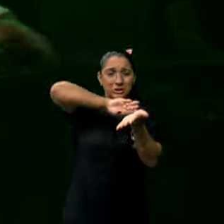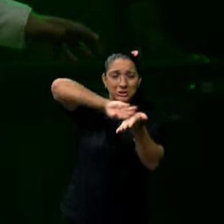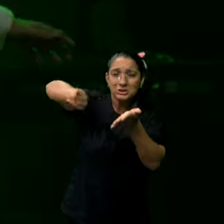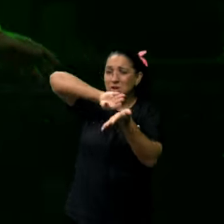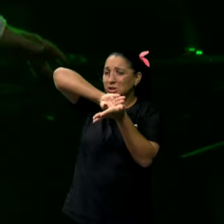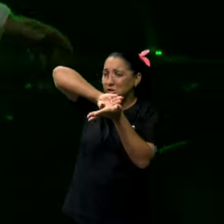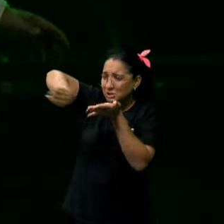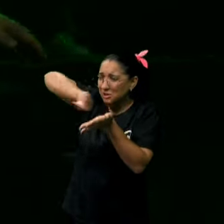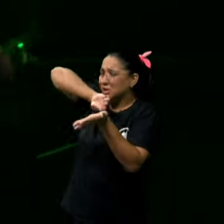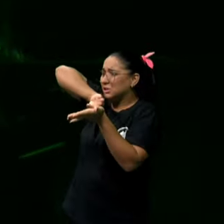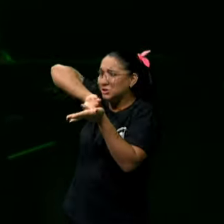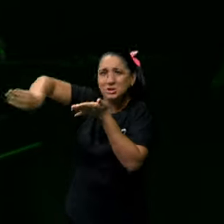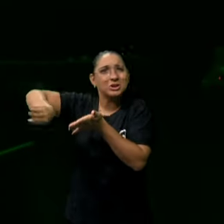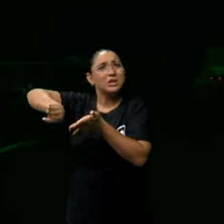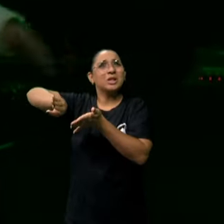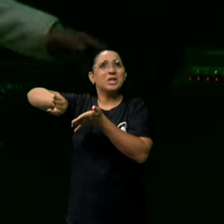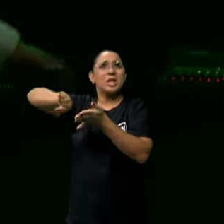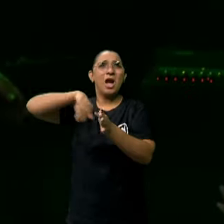ventre de vocês